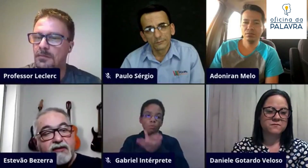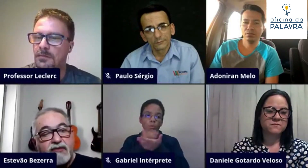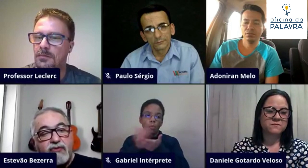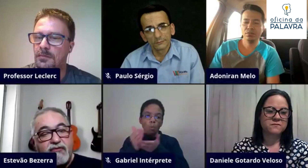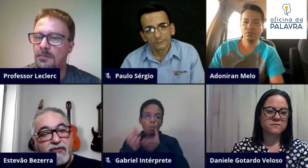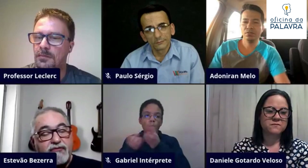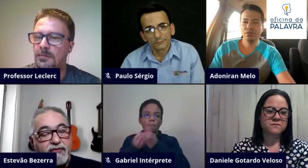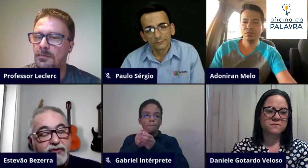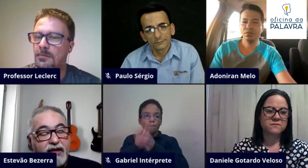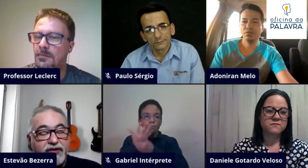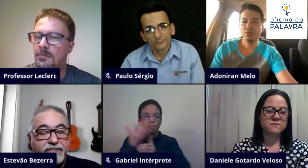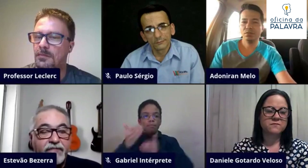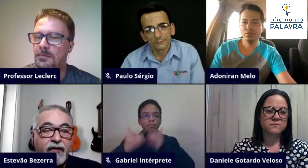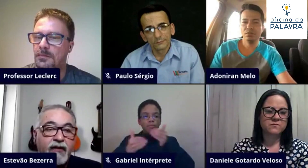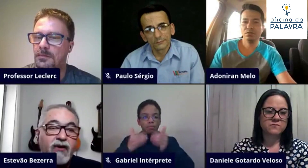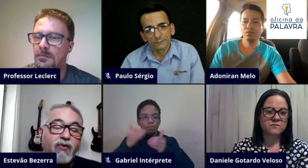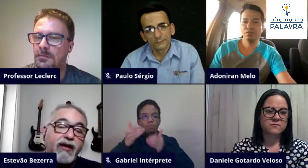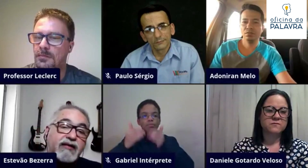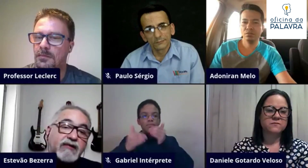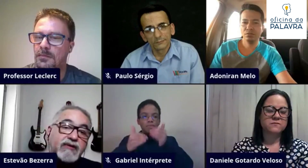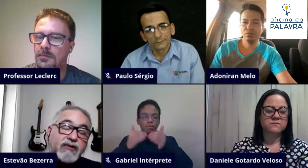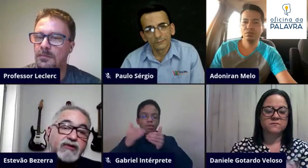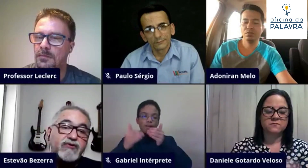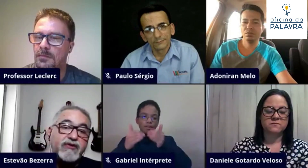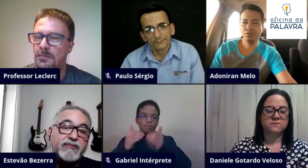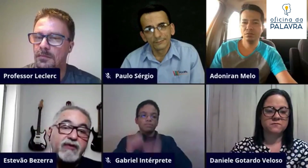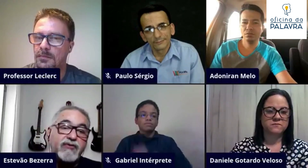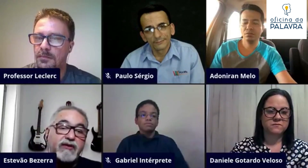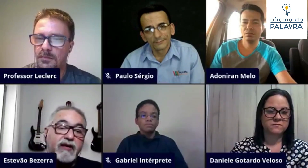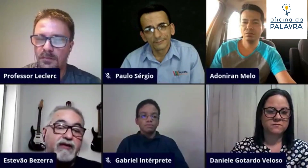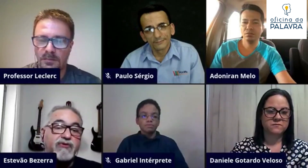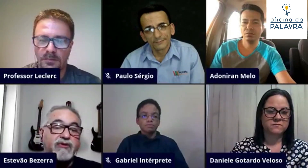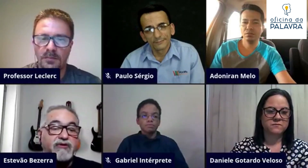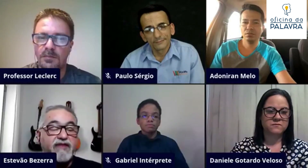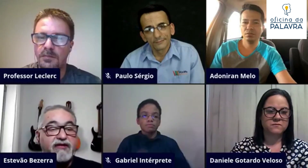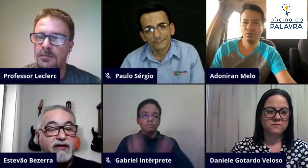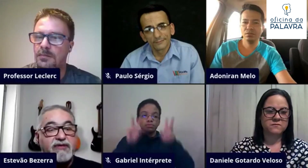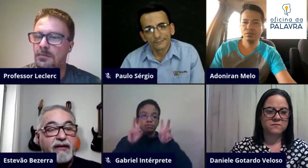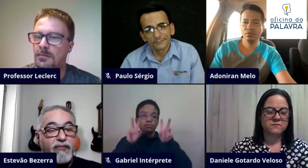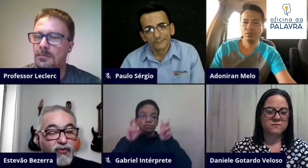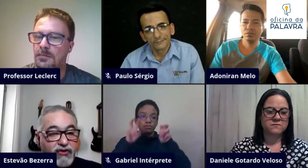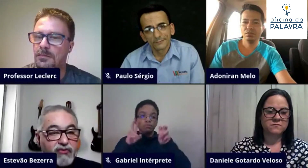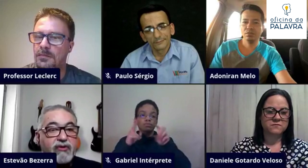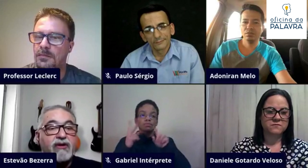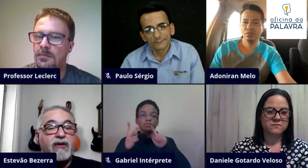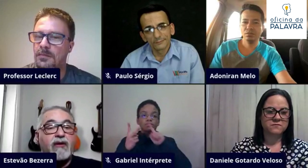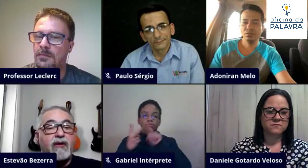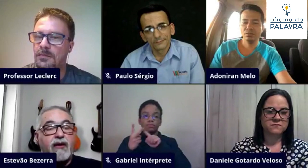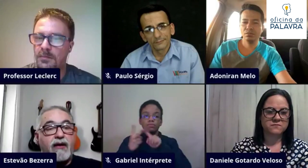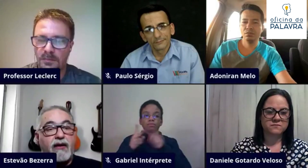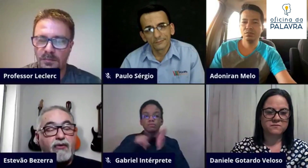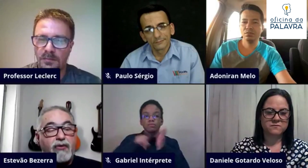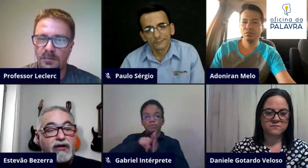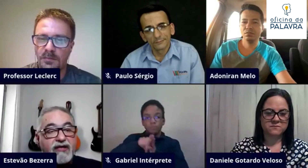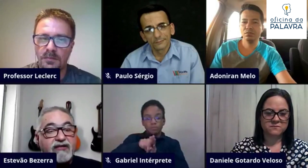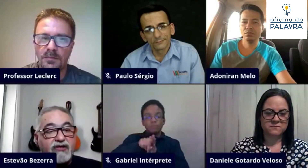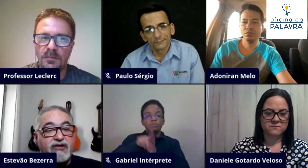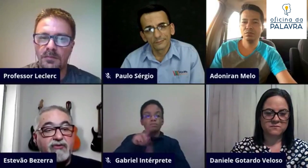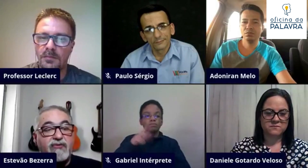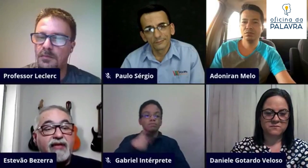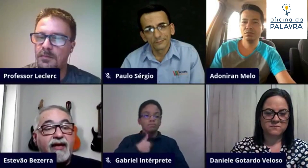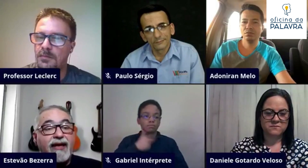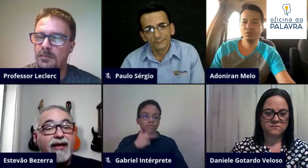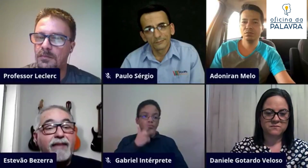trabalhando sobre a questão do nível de dificuldade. Com relação à sua segunda pergunta, eu acredito que isso vai dinamizar muito. Em